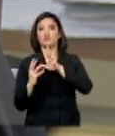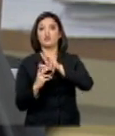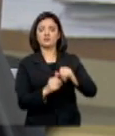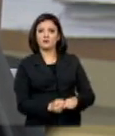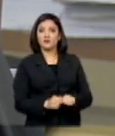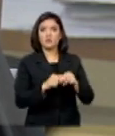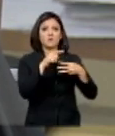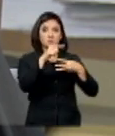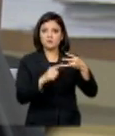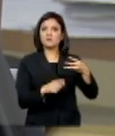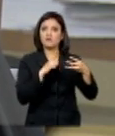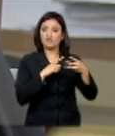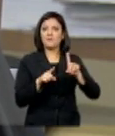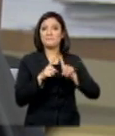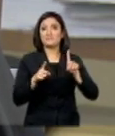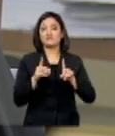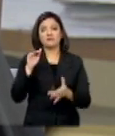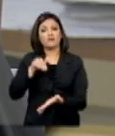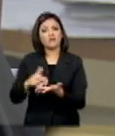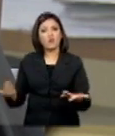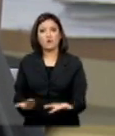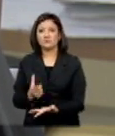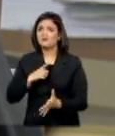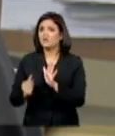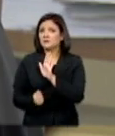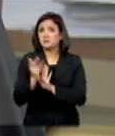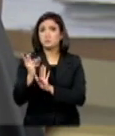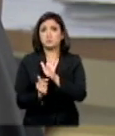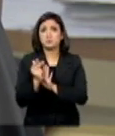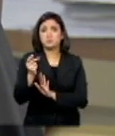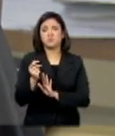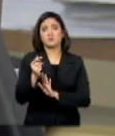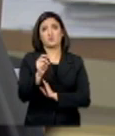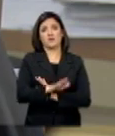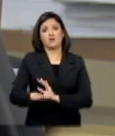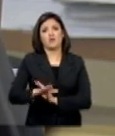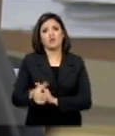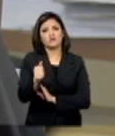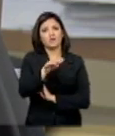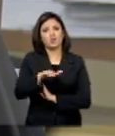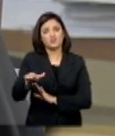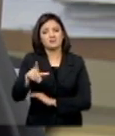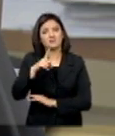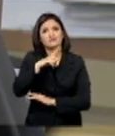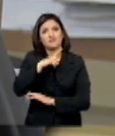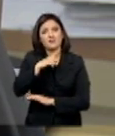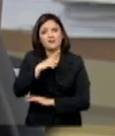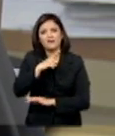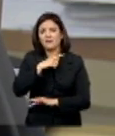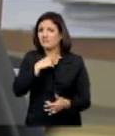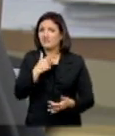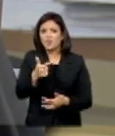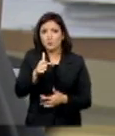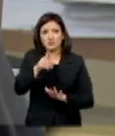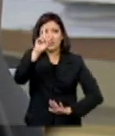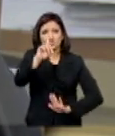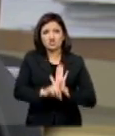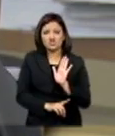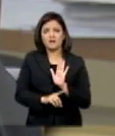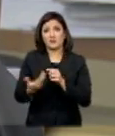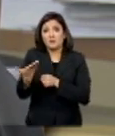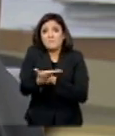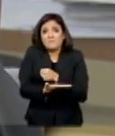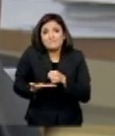existe um enorme contingente de crianças e adolescentes que se encontram privados dos direitos mais básicos previstos